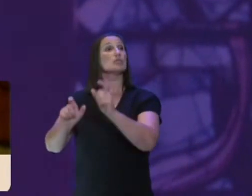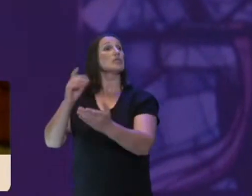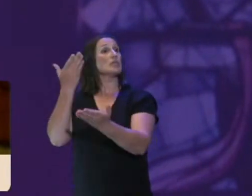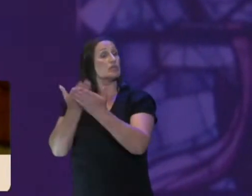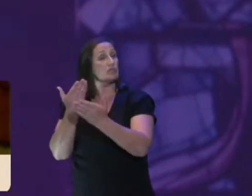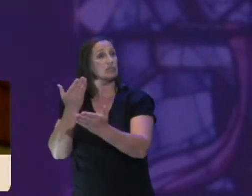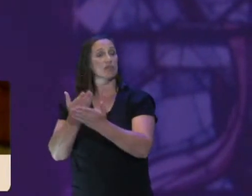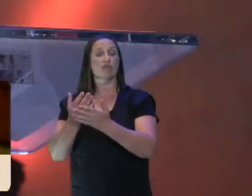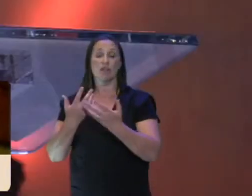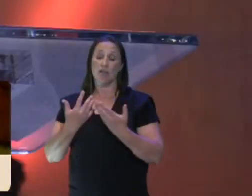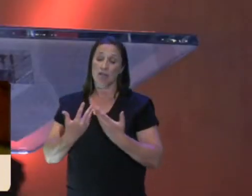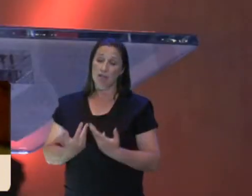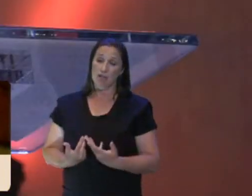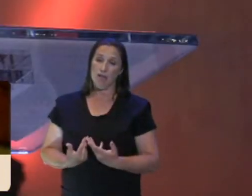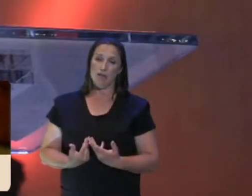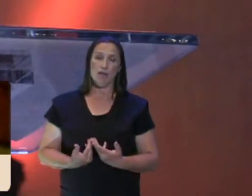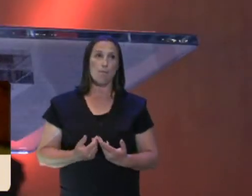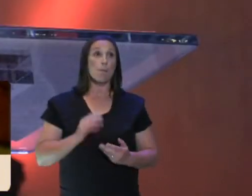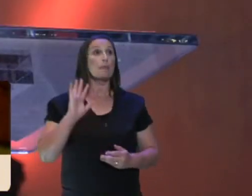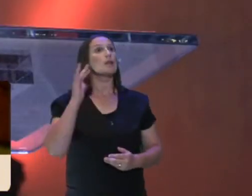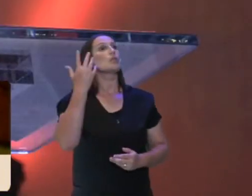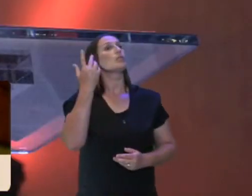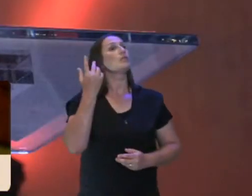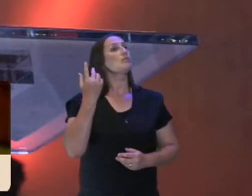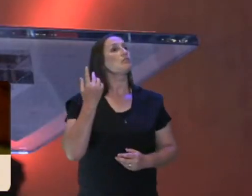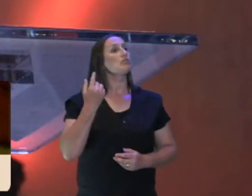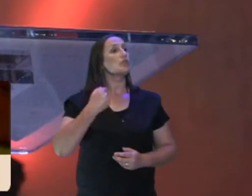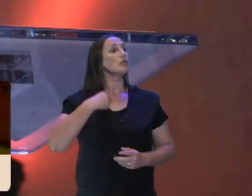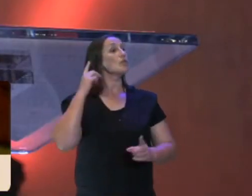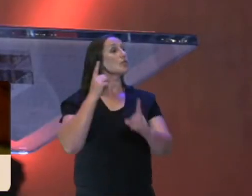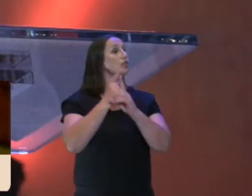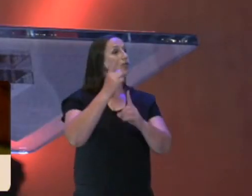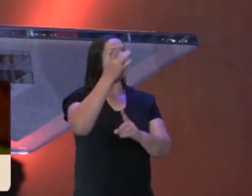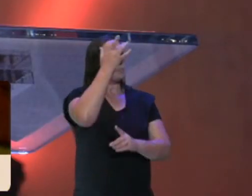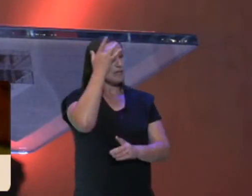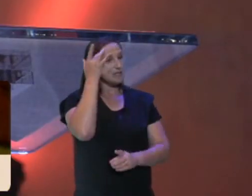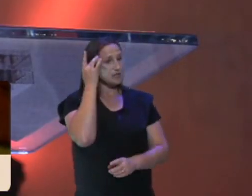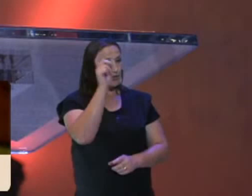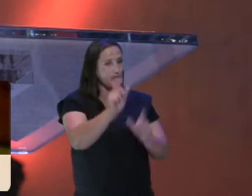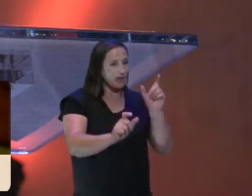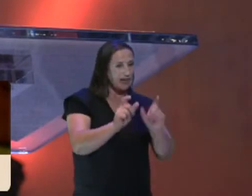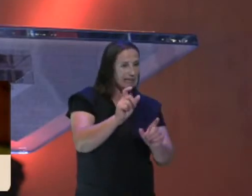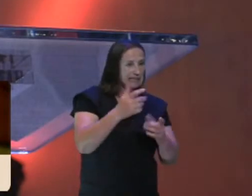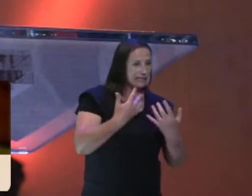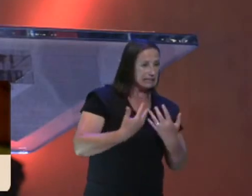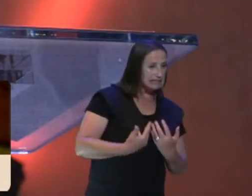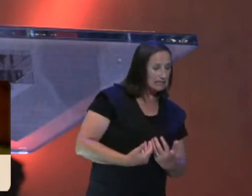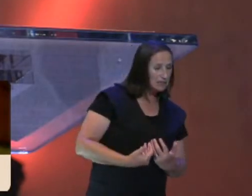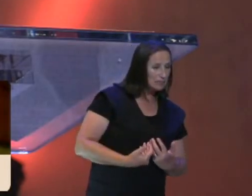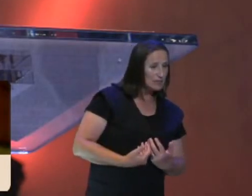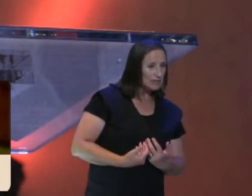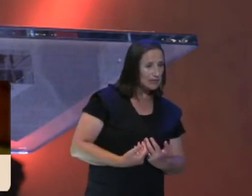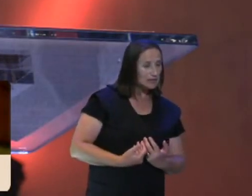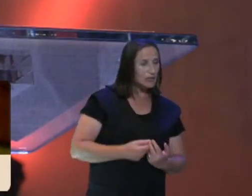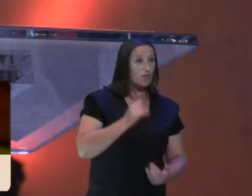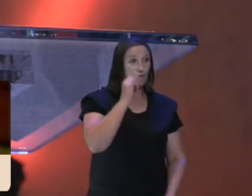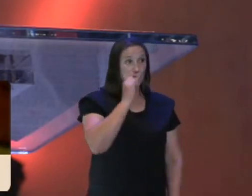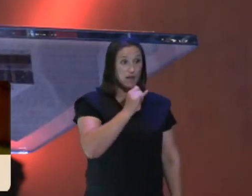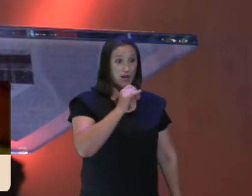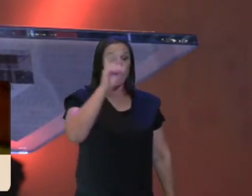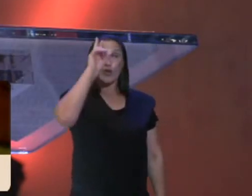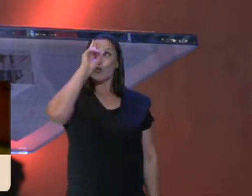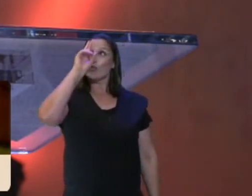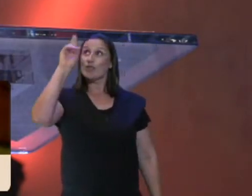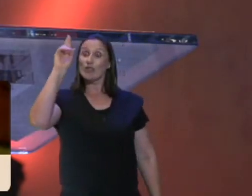eu encontro alguém desanimado, eu pergunto sempre assim: o Senhor disse para você que a sua